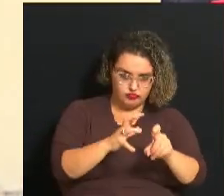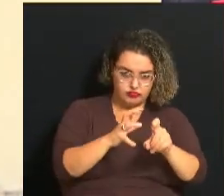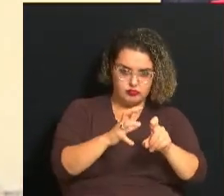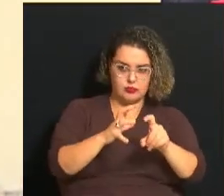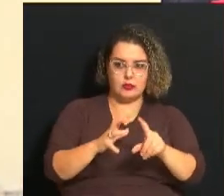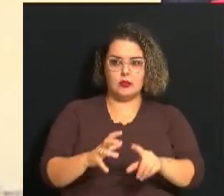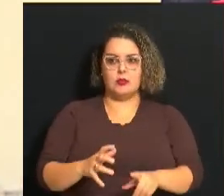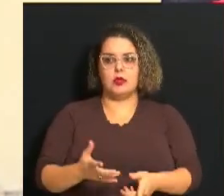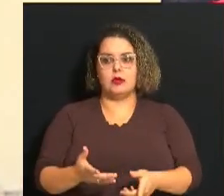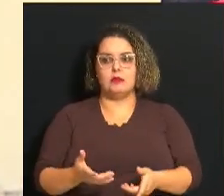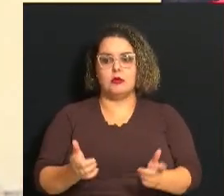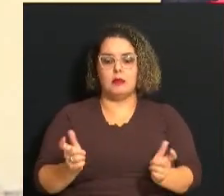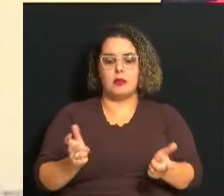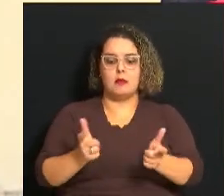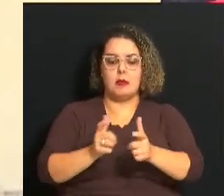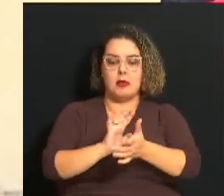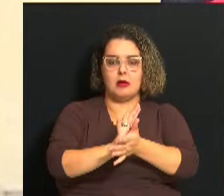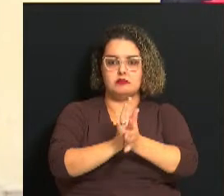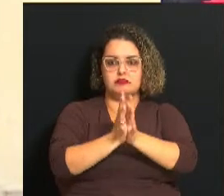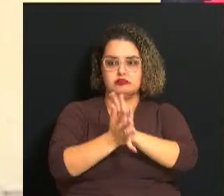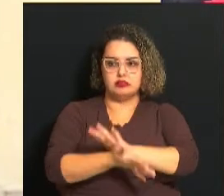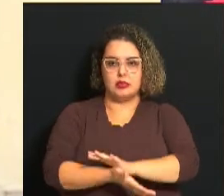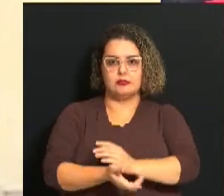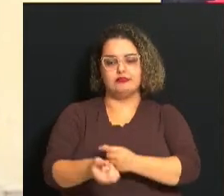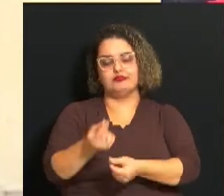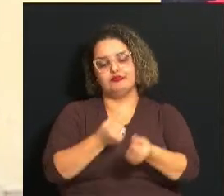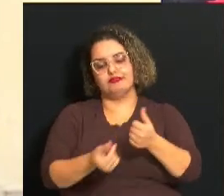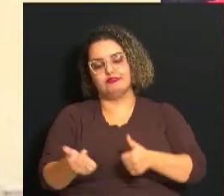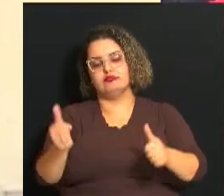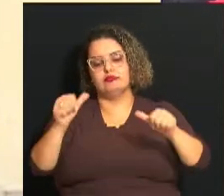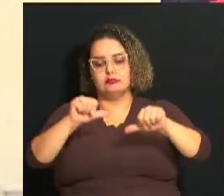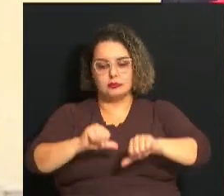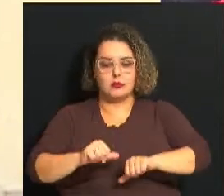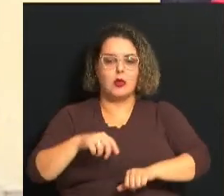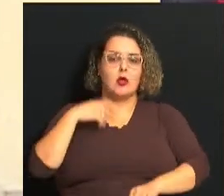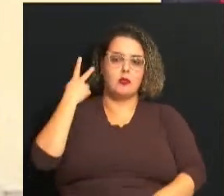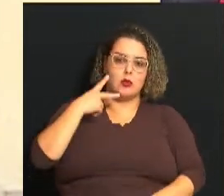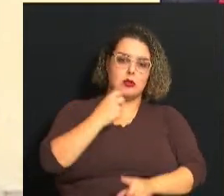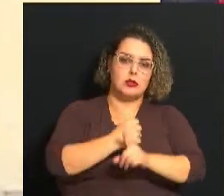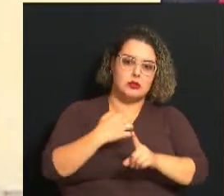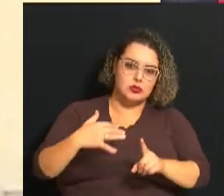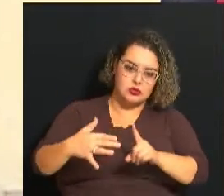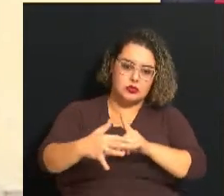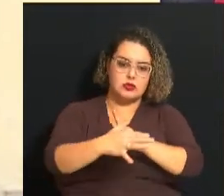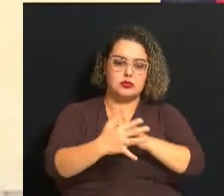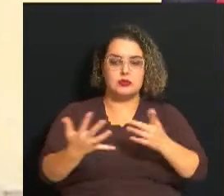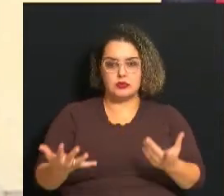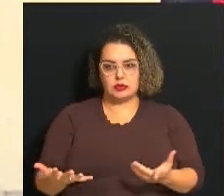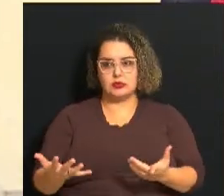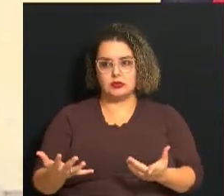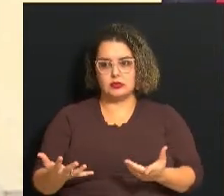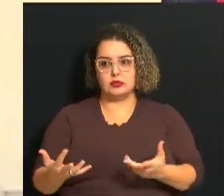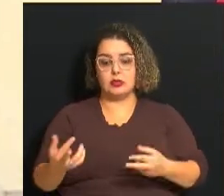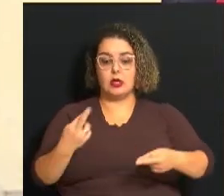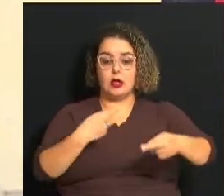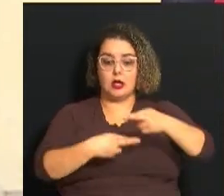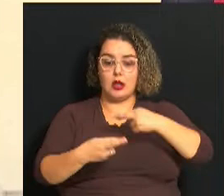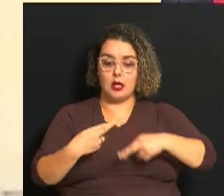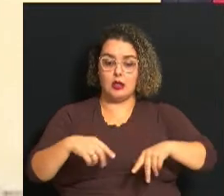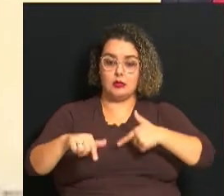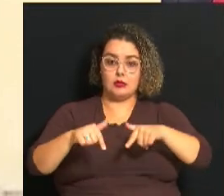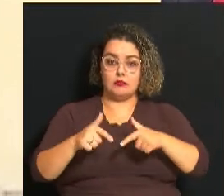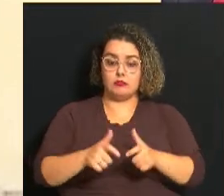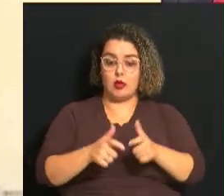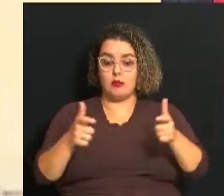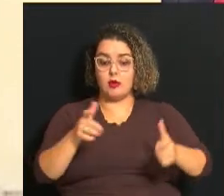é a degradação das crises econômicas políticas sociais que afeta a relação de trabalho aumenta o